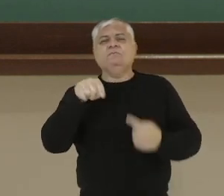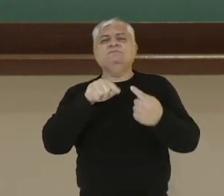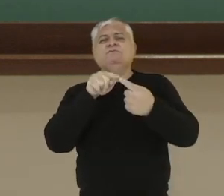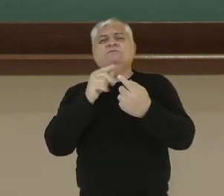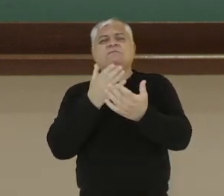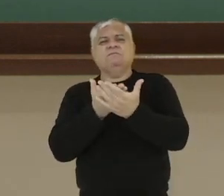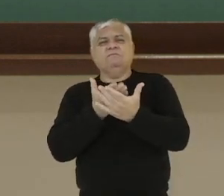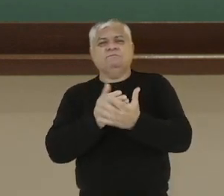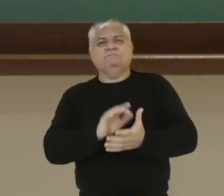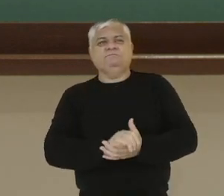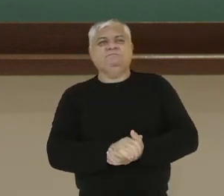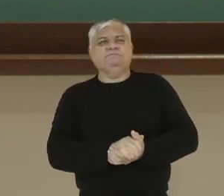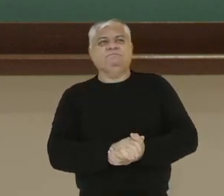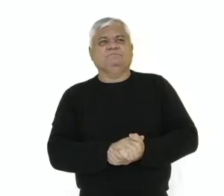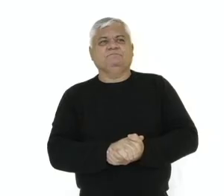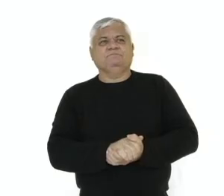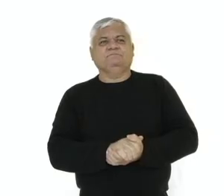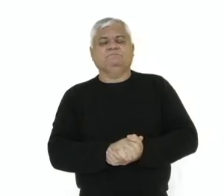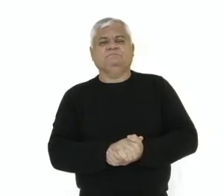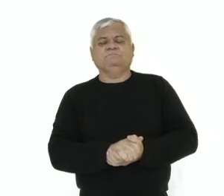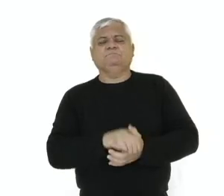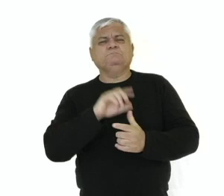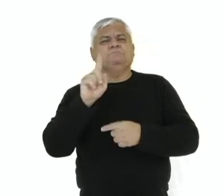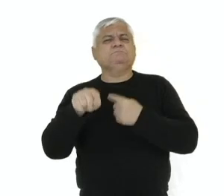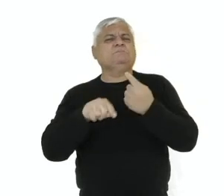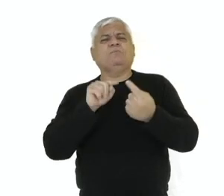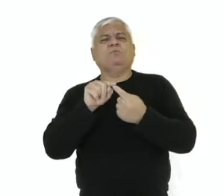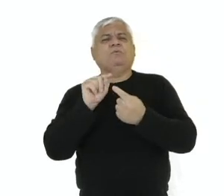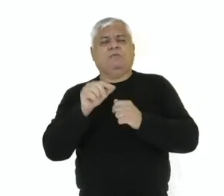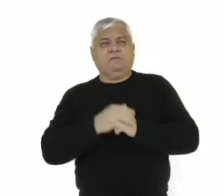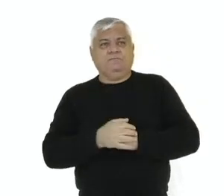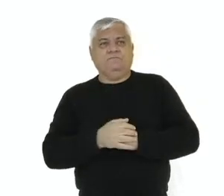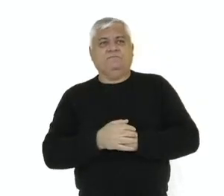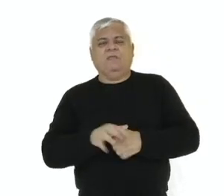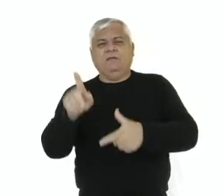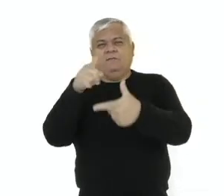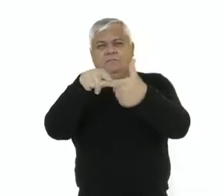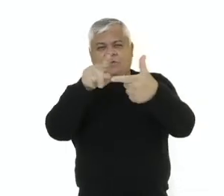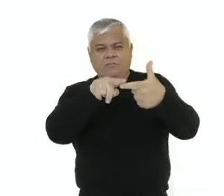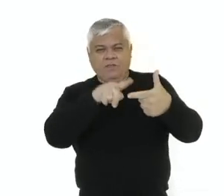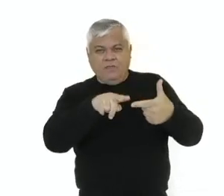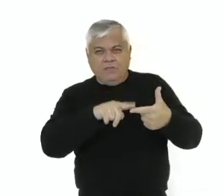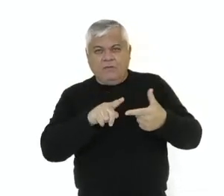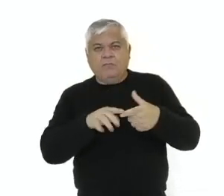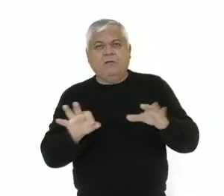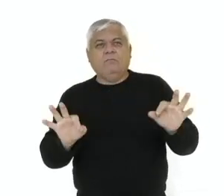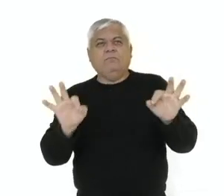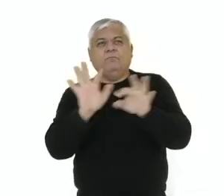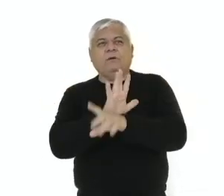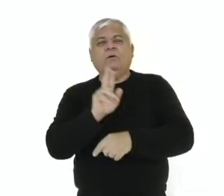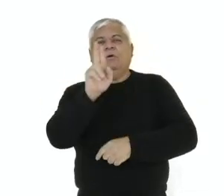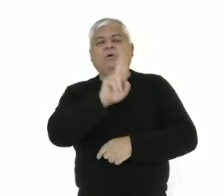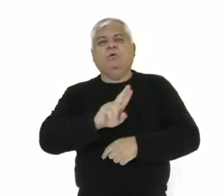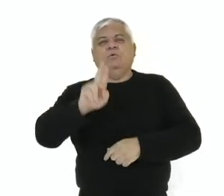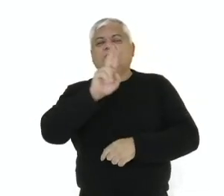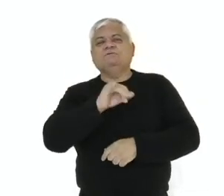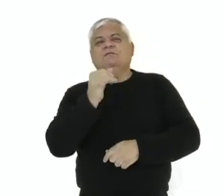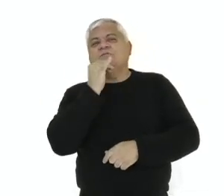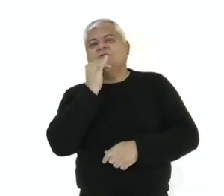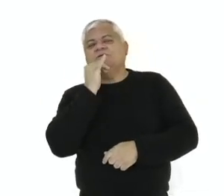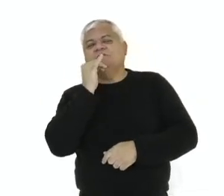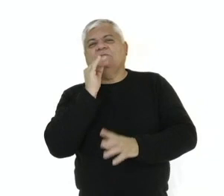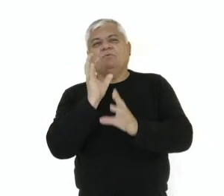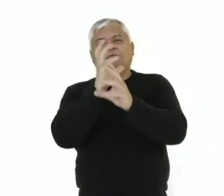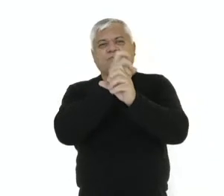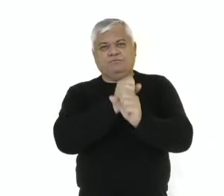hoje. O objetivo da nossa aula é resolver situações problema utilizando o princípio fundamental da